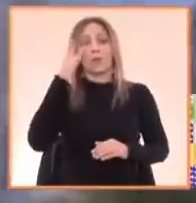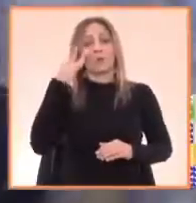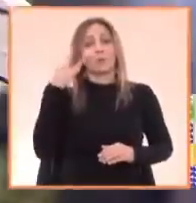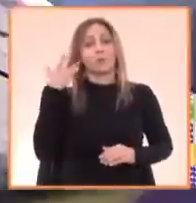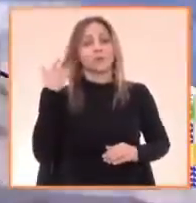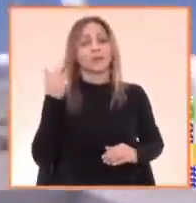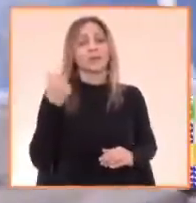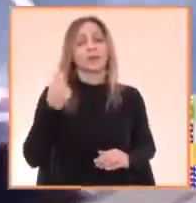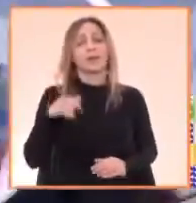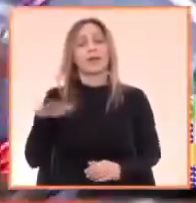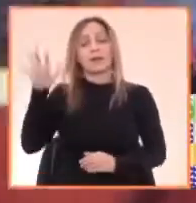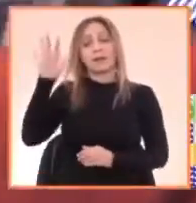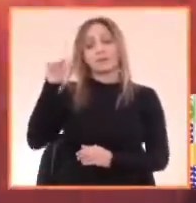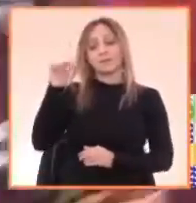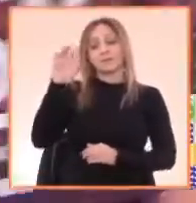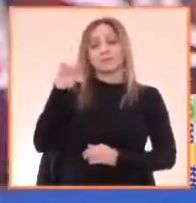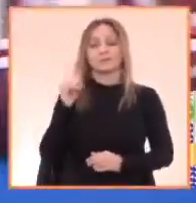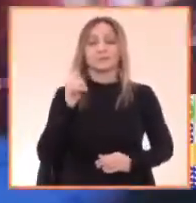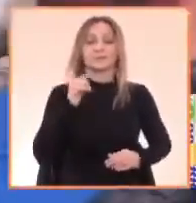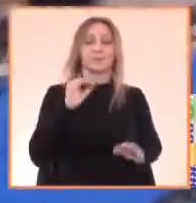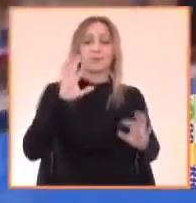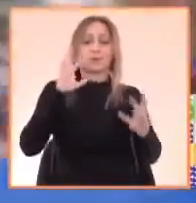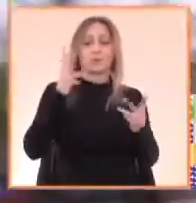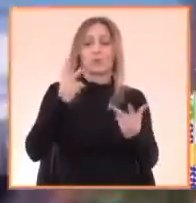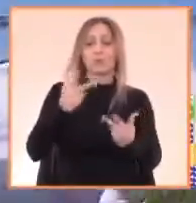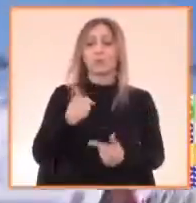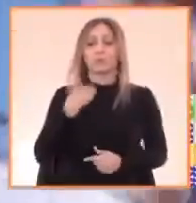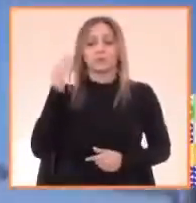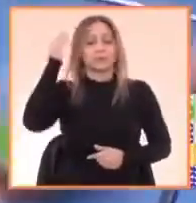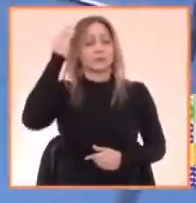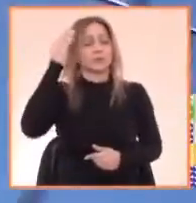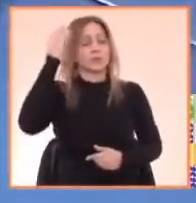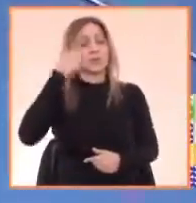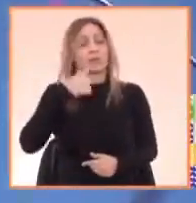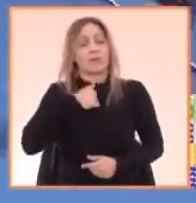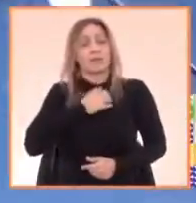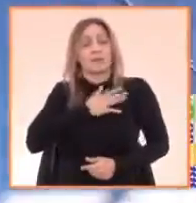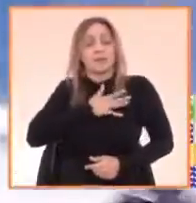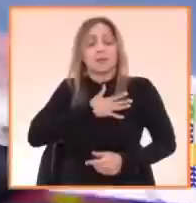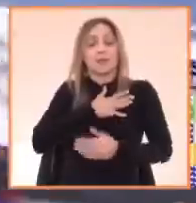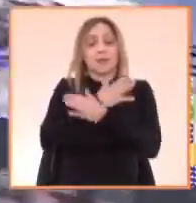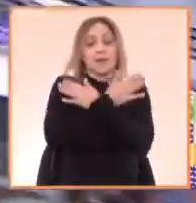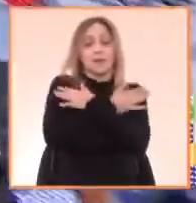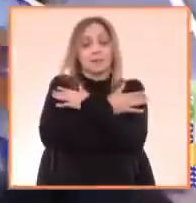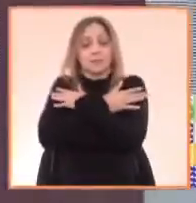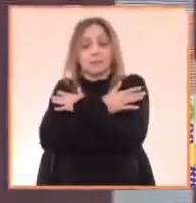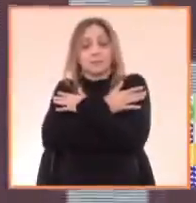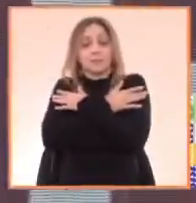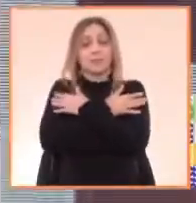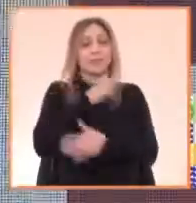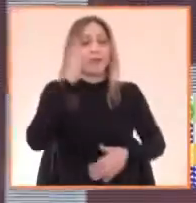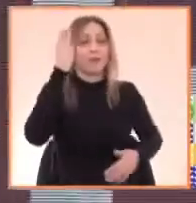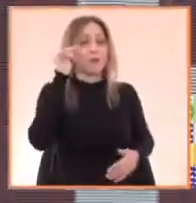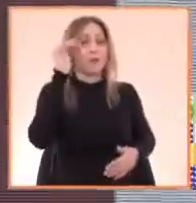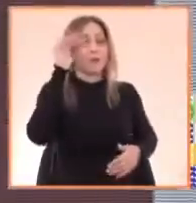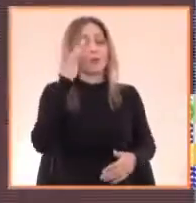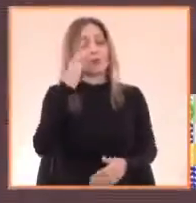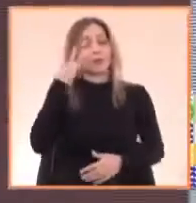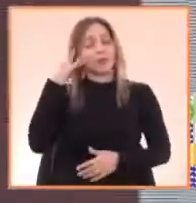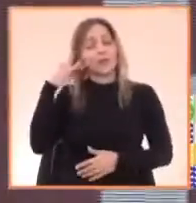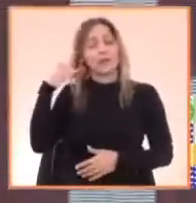alô, morena, quantas saudades eu tenho de te abraçar. Alô, morena,